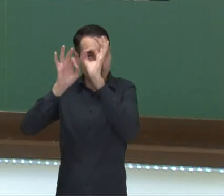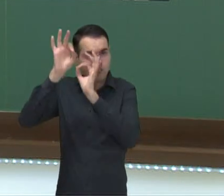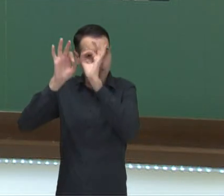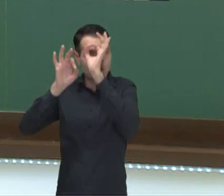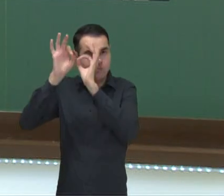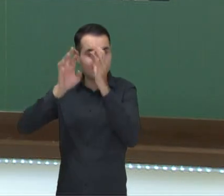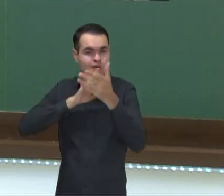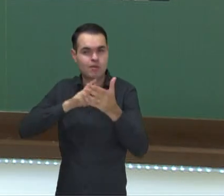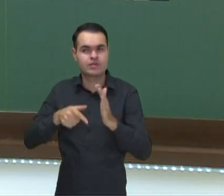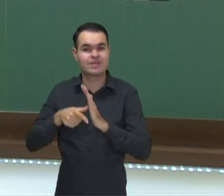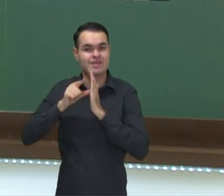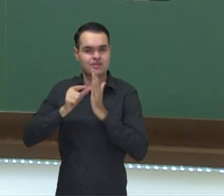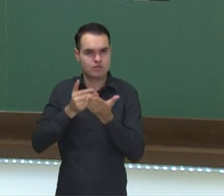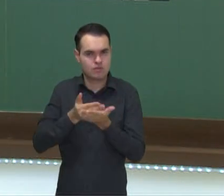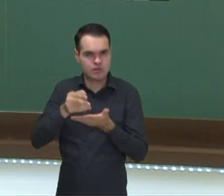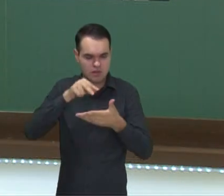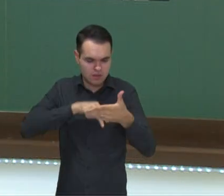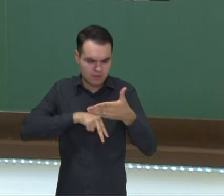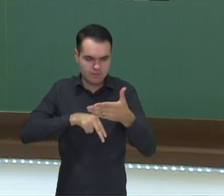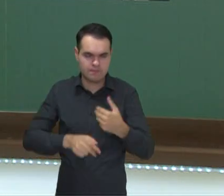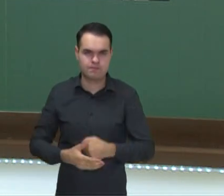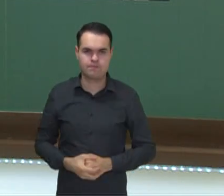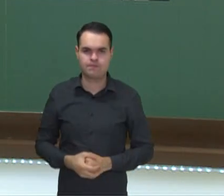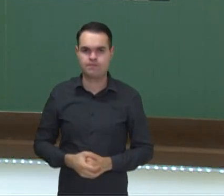antes de iniciar a leitura do texto.